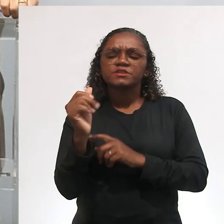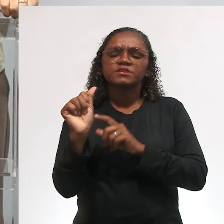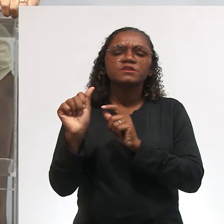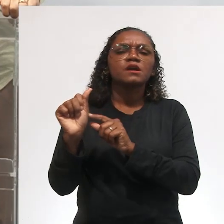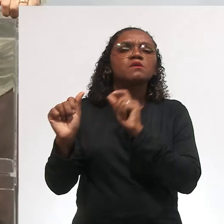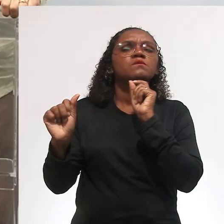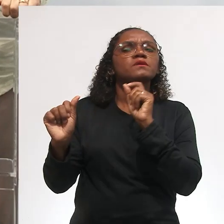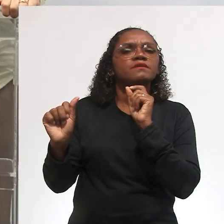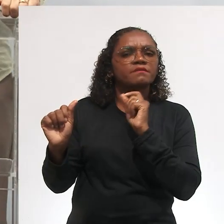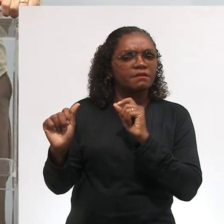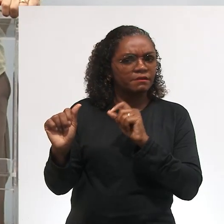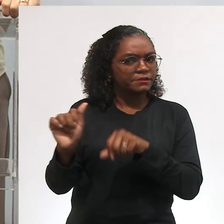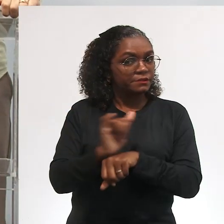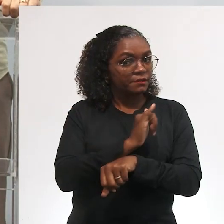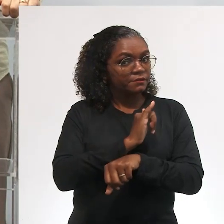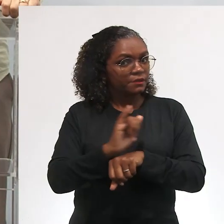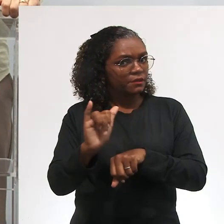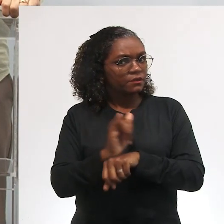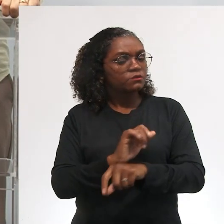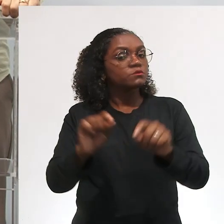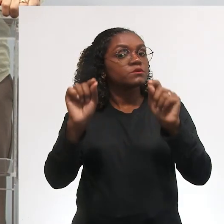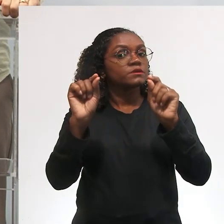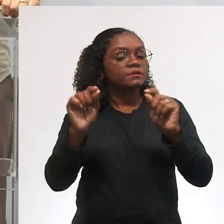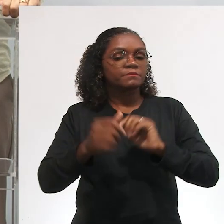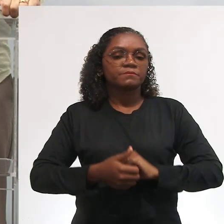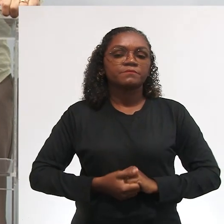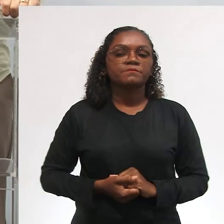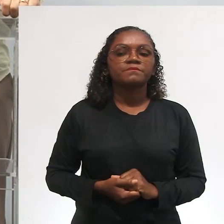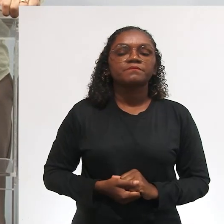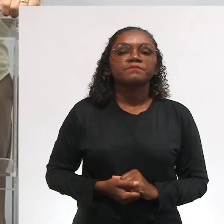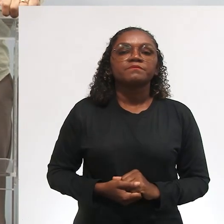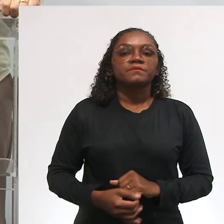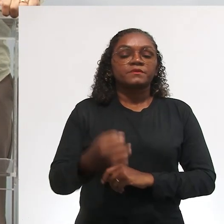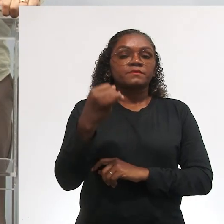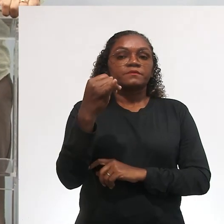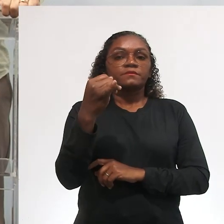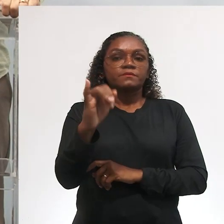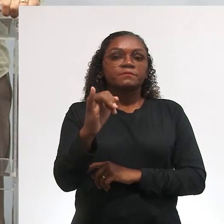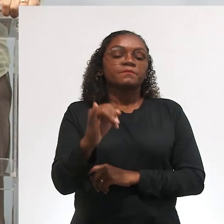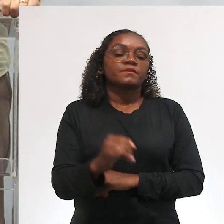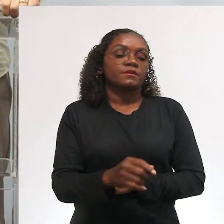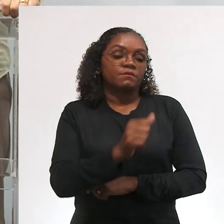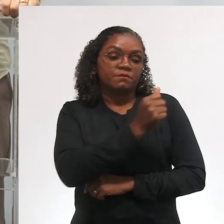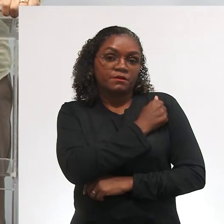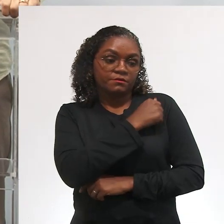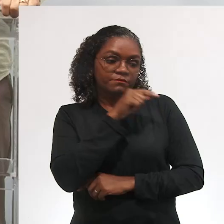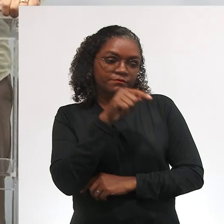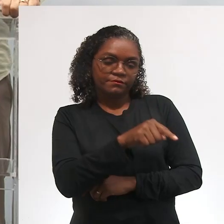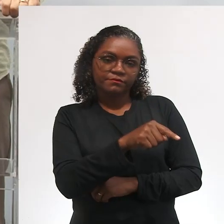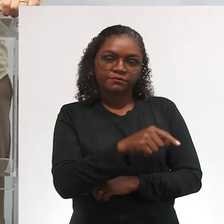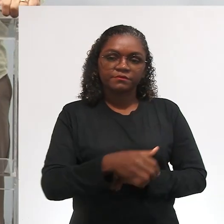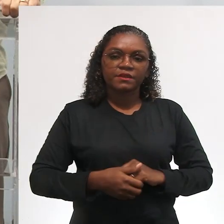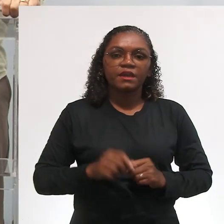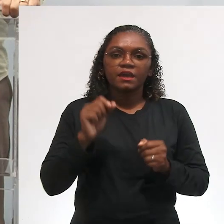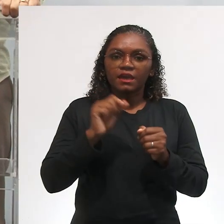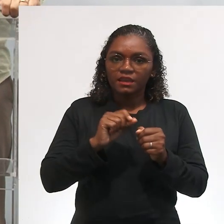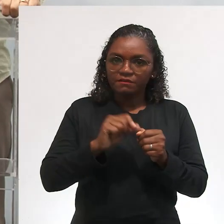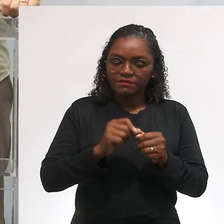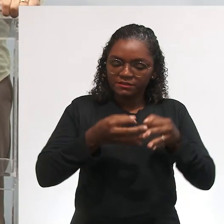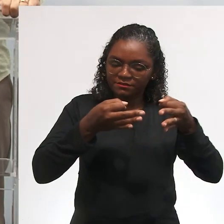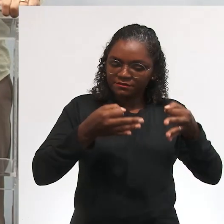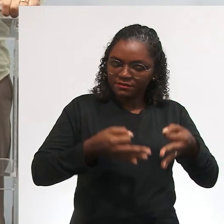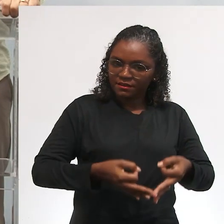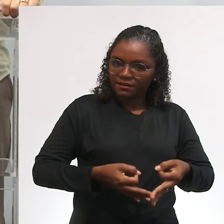sistema? Funciona assim: toda vez que o aluno tem um comportamento adequado, o professor dá uma ficha para esse